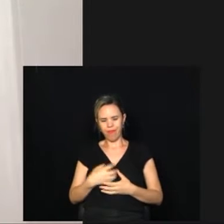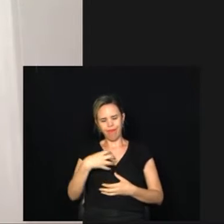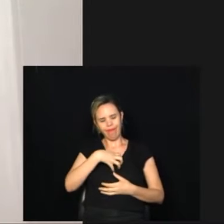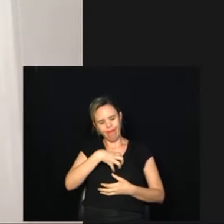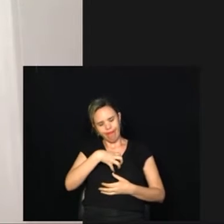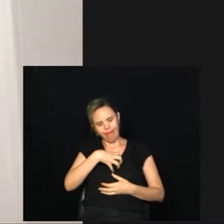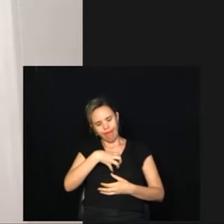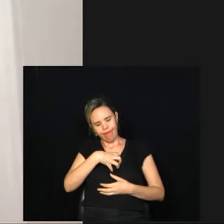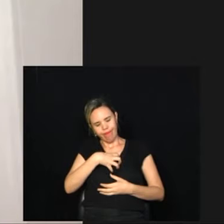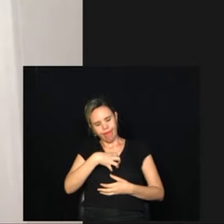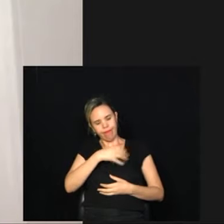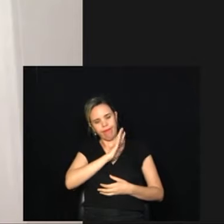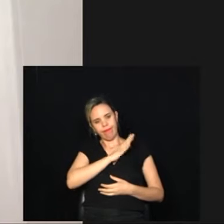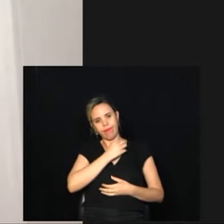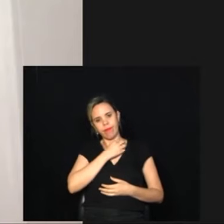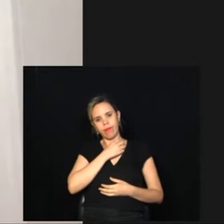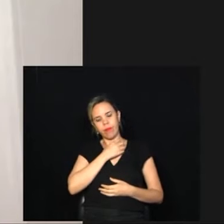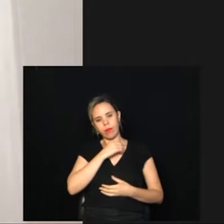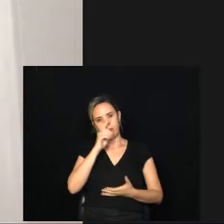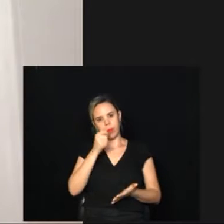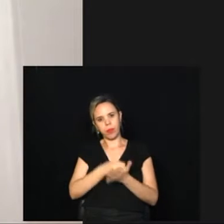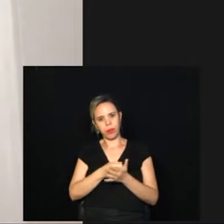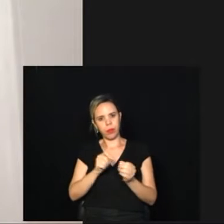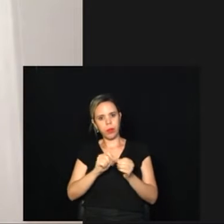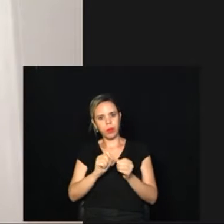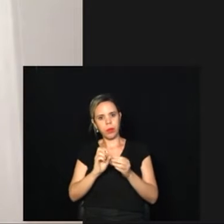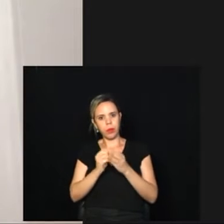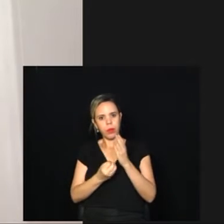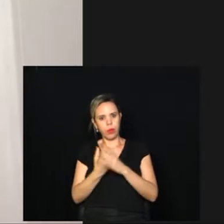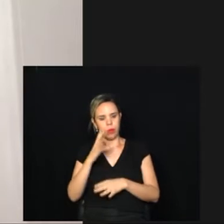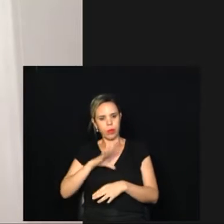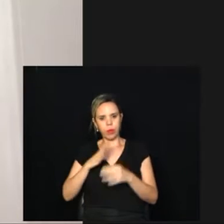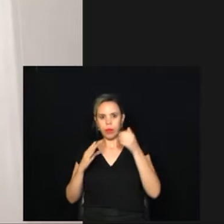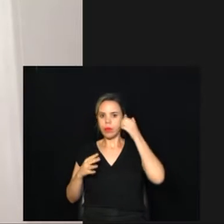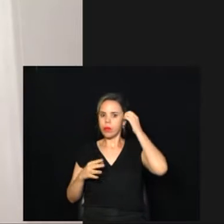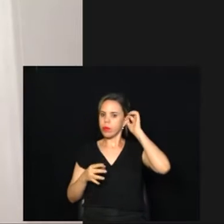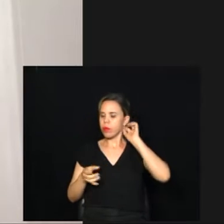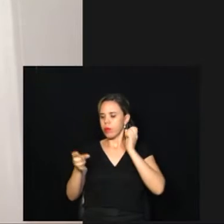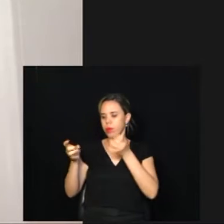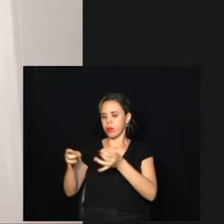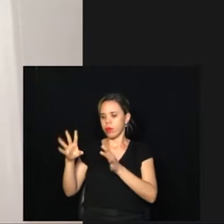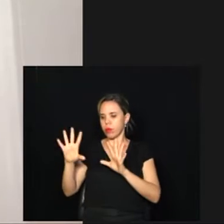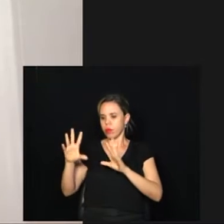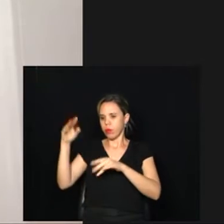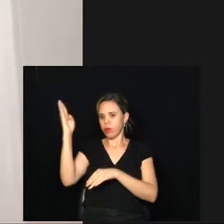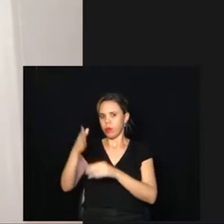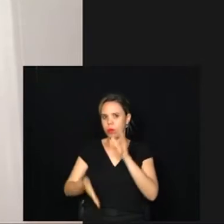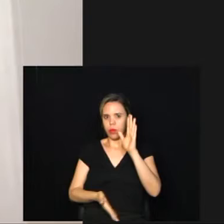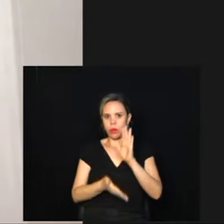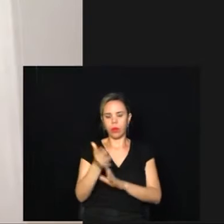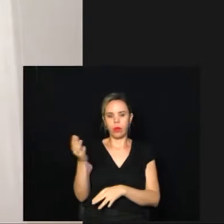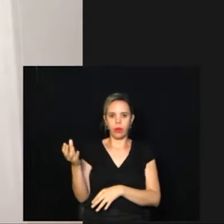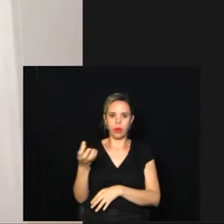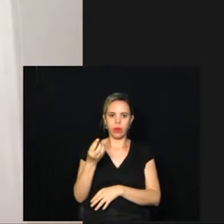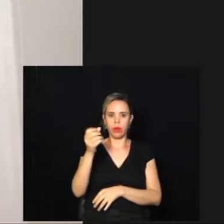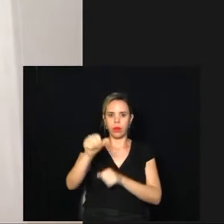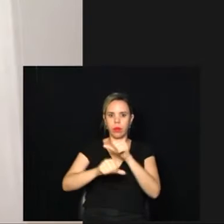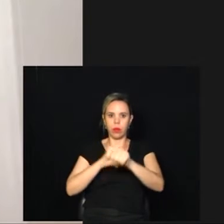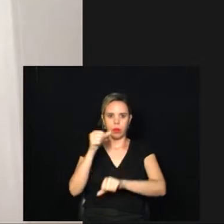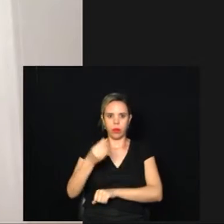no meu coração, quando eu decidi criar coragem, deixar tudo no Brasil e embarcar numa viagem que mudou minha